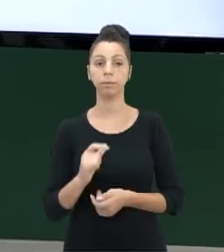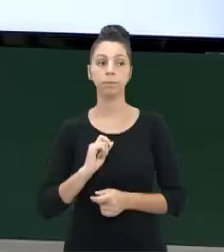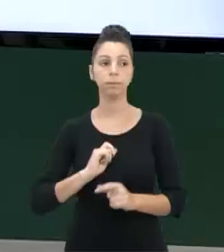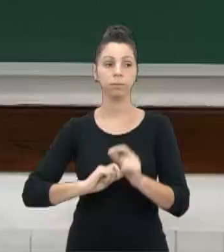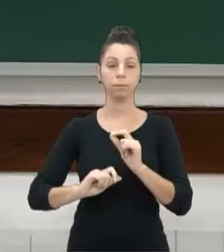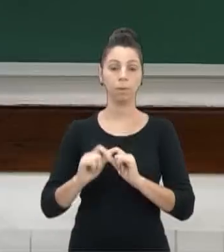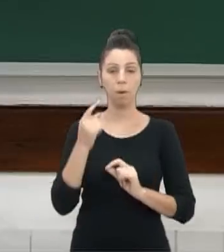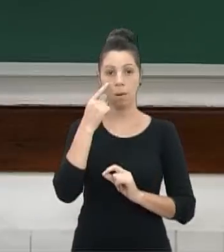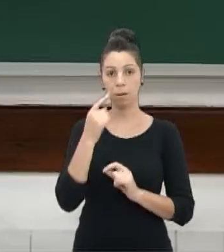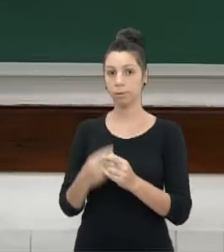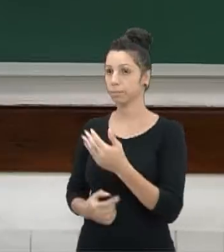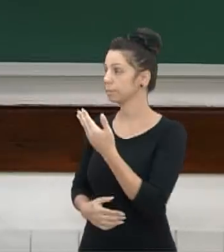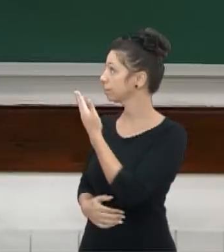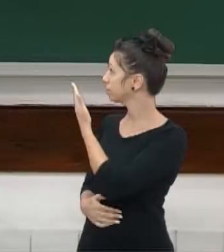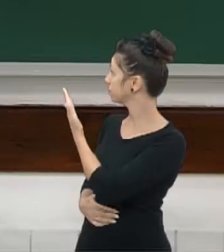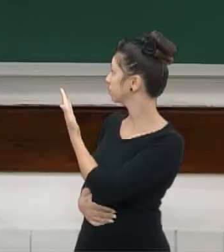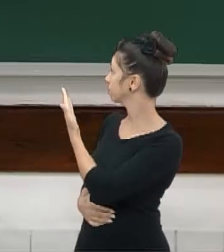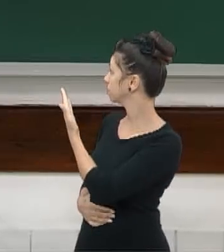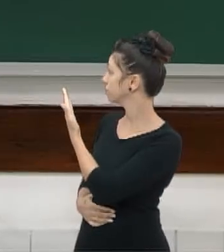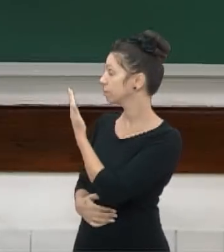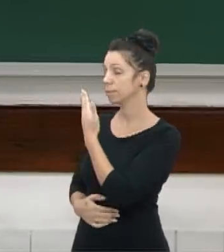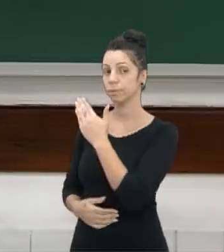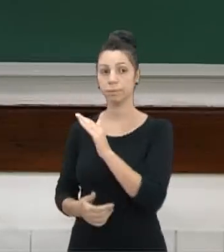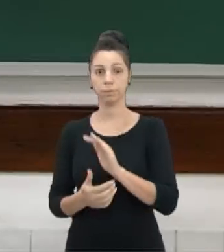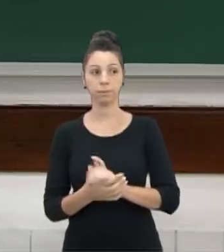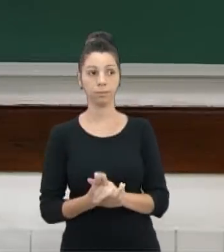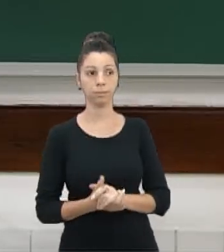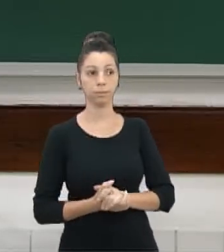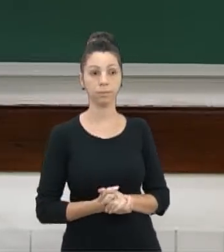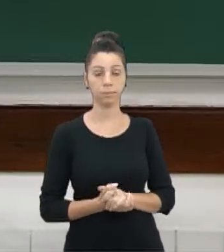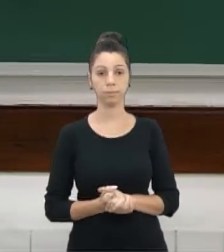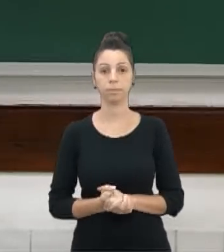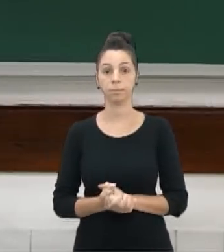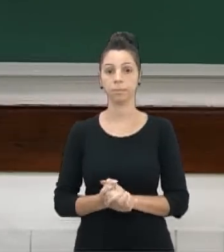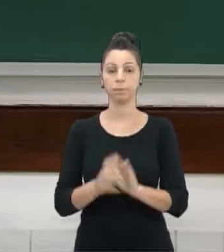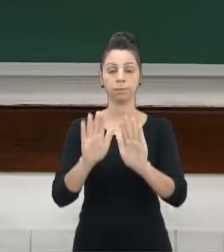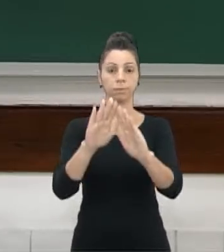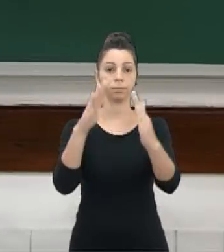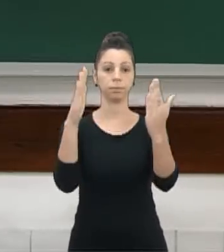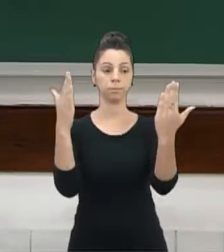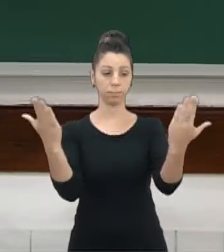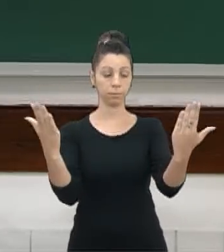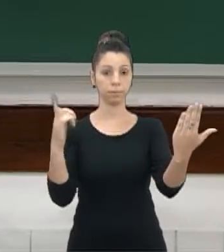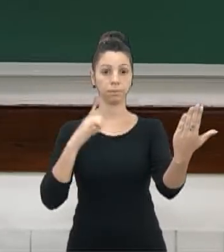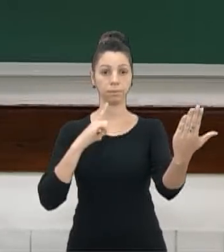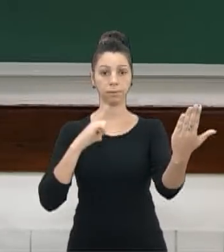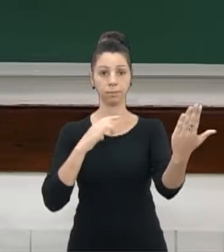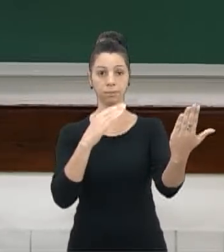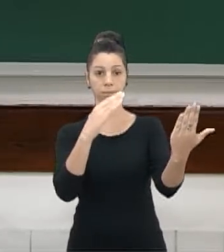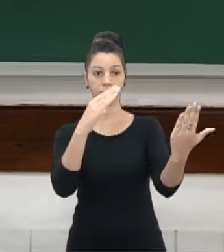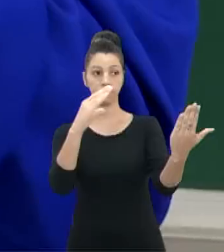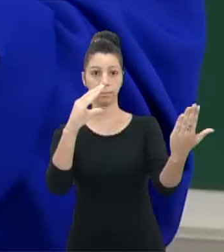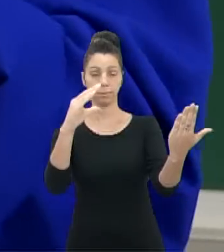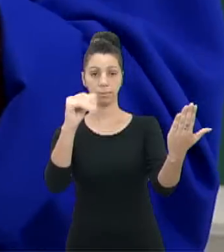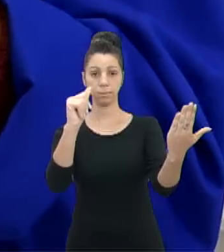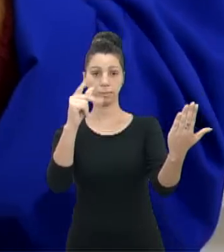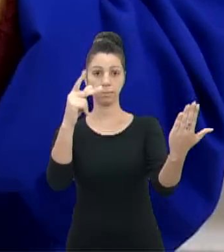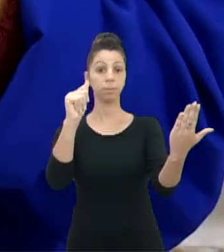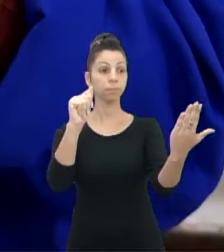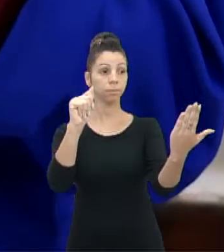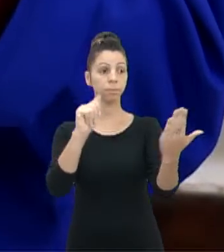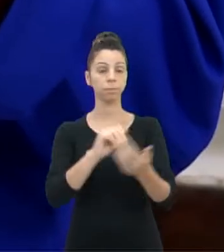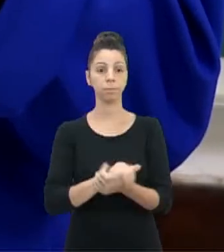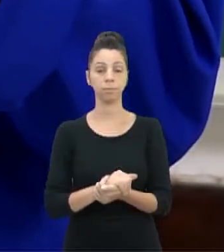olhar aqui esse, né, que eu tinha trazido para vocês da aula passada, ó. Veja, eu tenho uma capa que